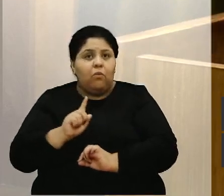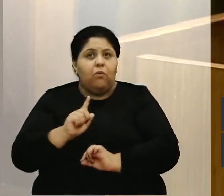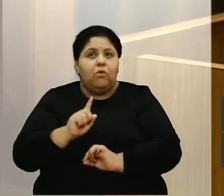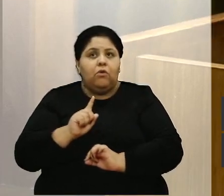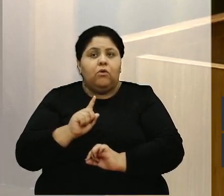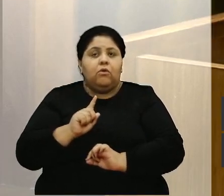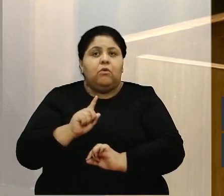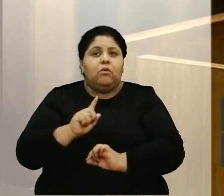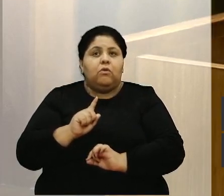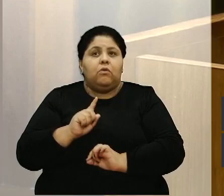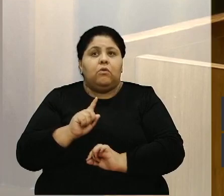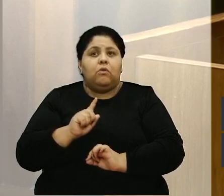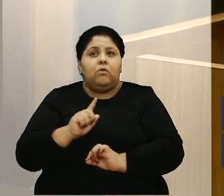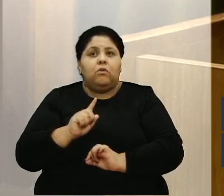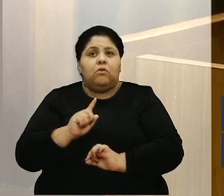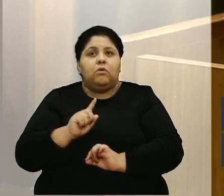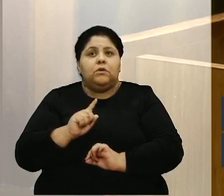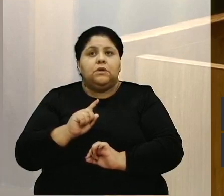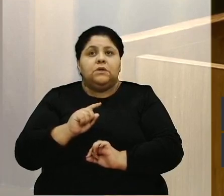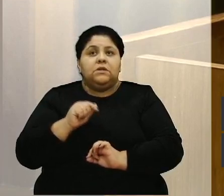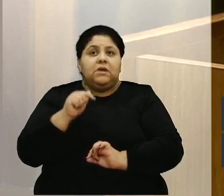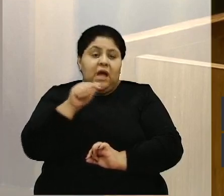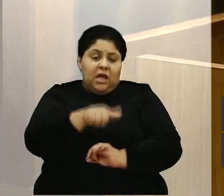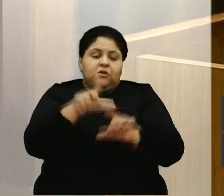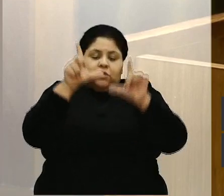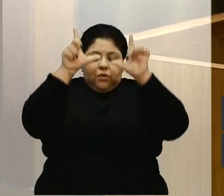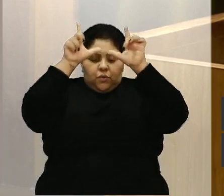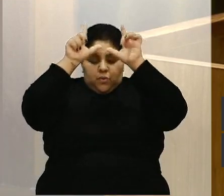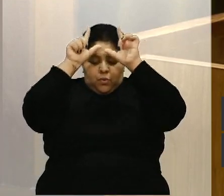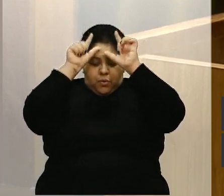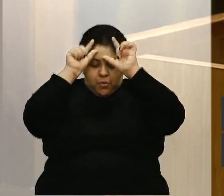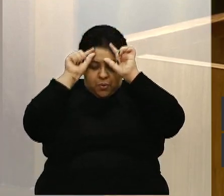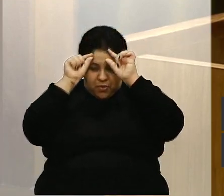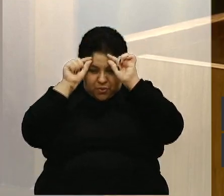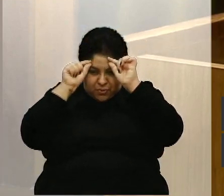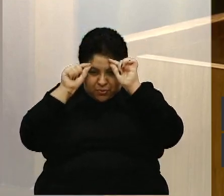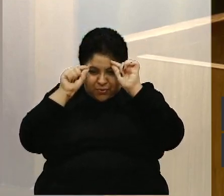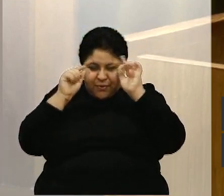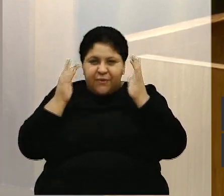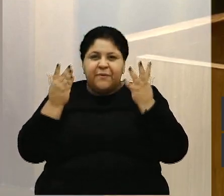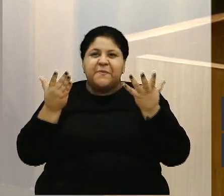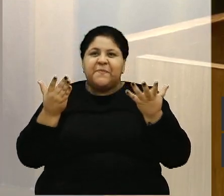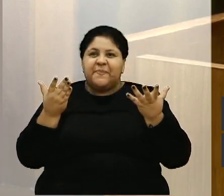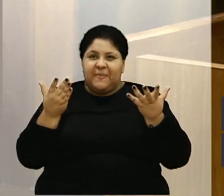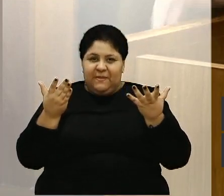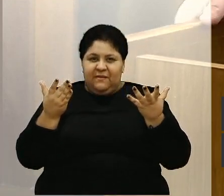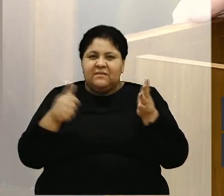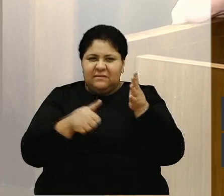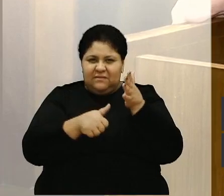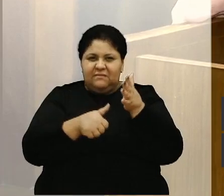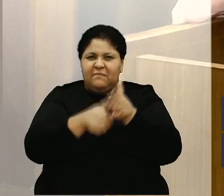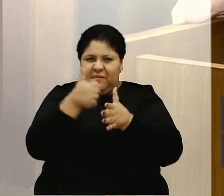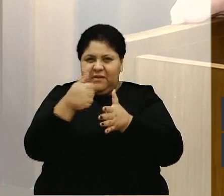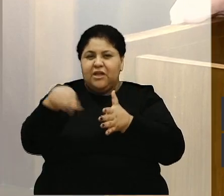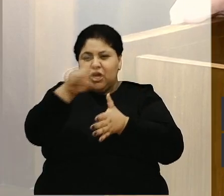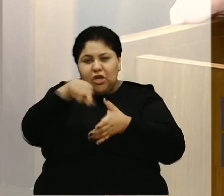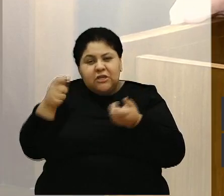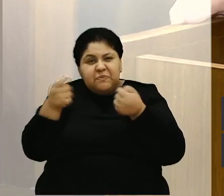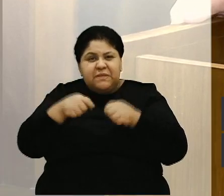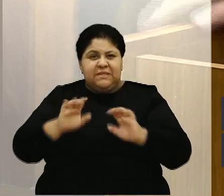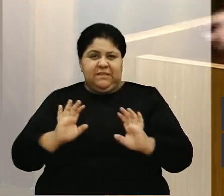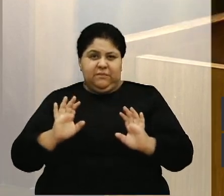Essa era talvez a respiração, era dar aquela subida, aquele fôlego que nós